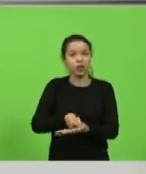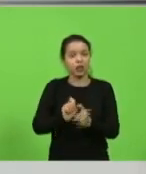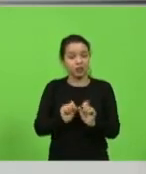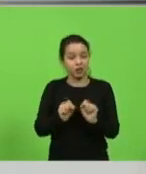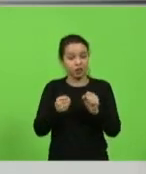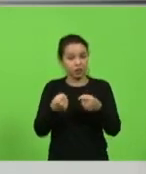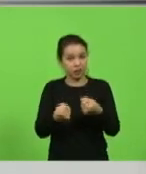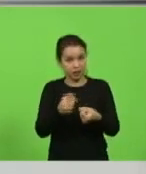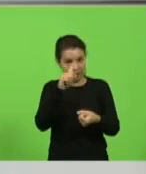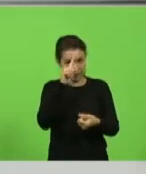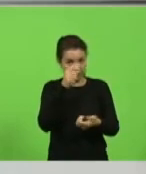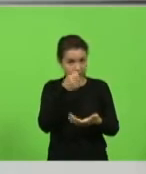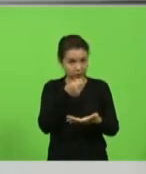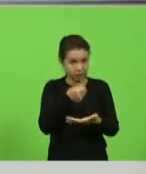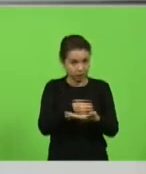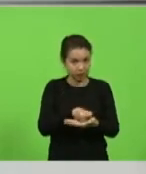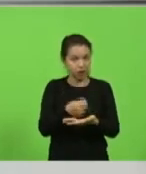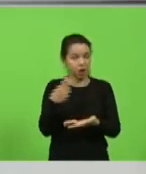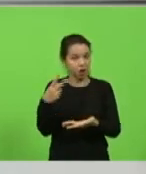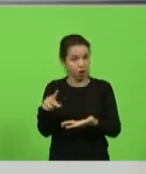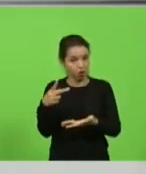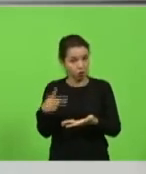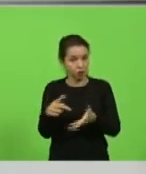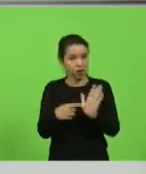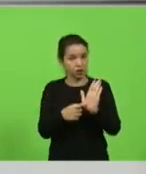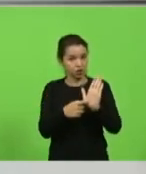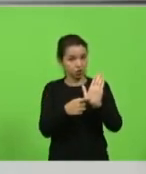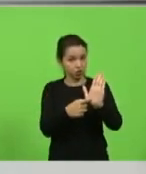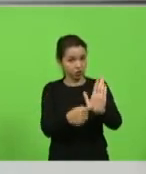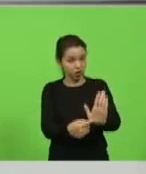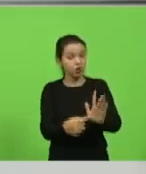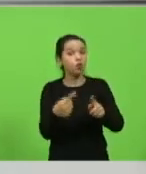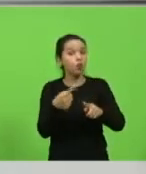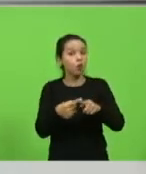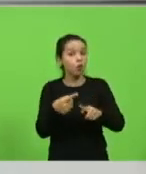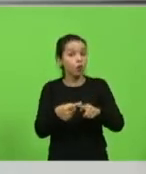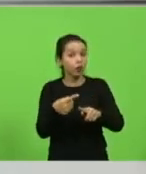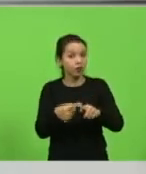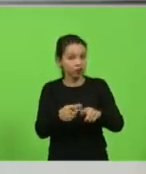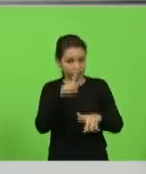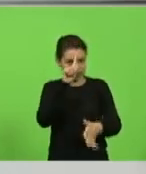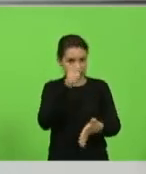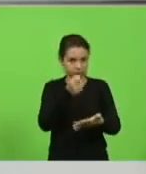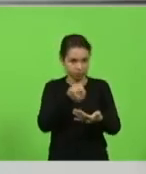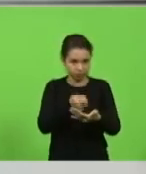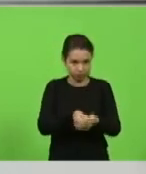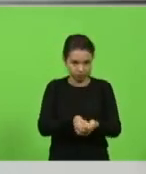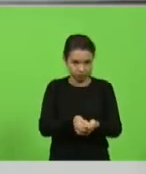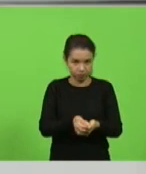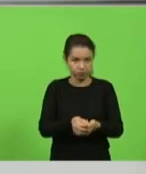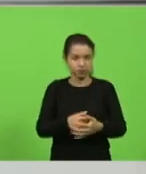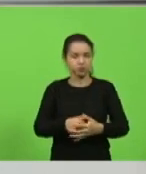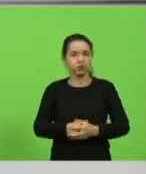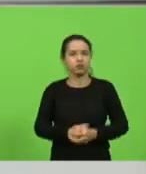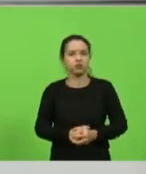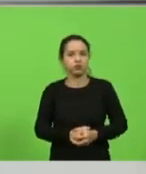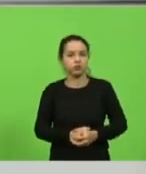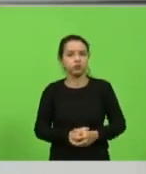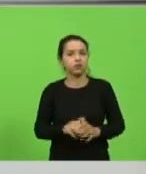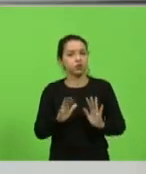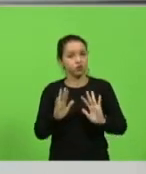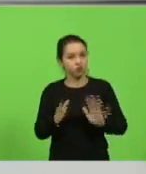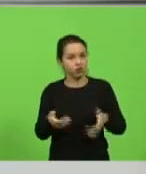indicando expressamente suas razões de decidir. Na hipótese, consoante já mencionado